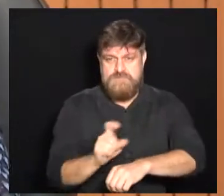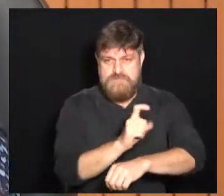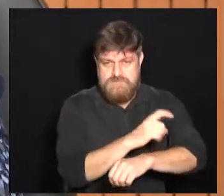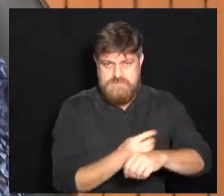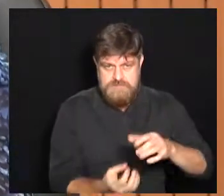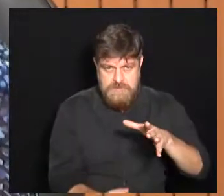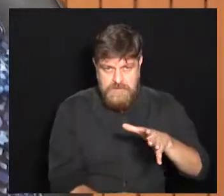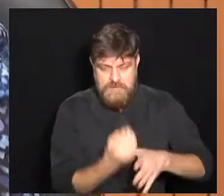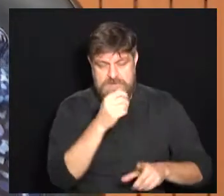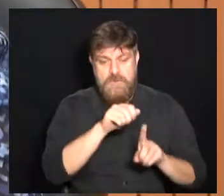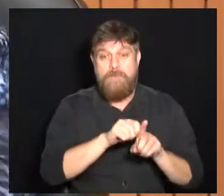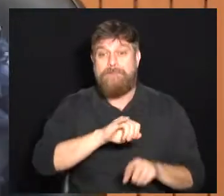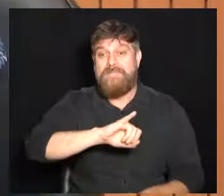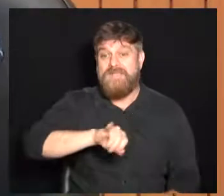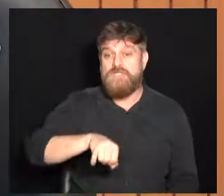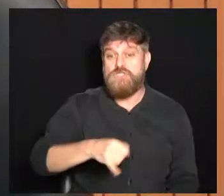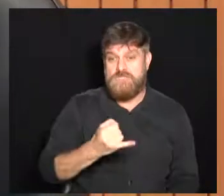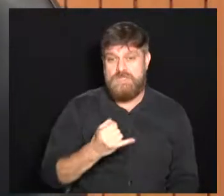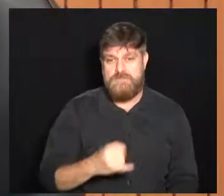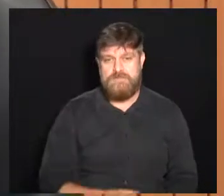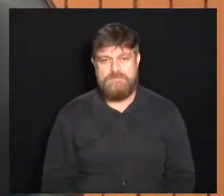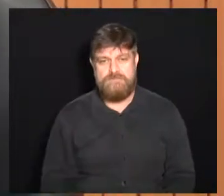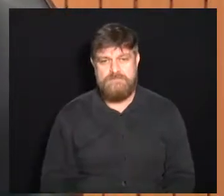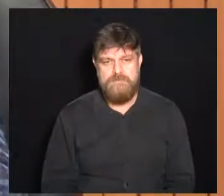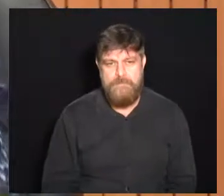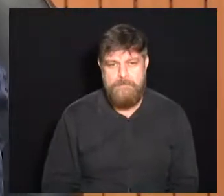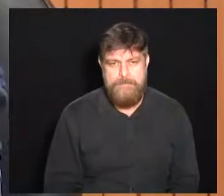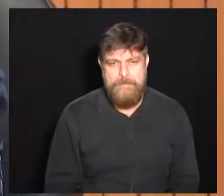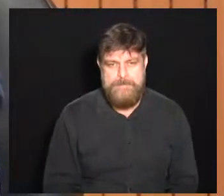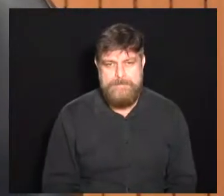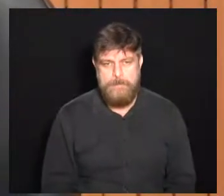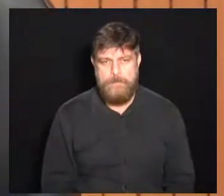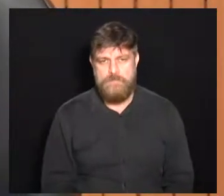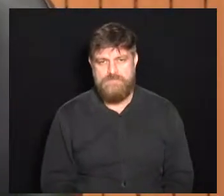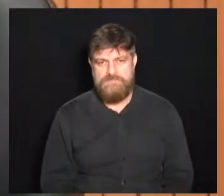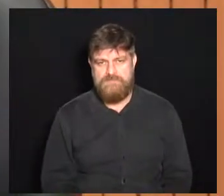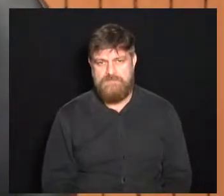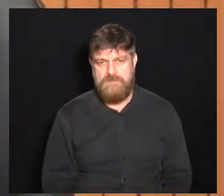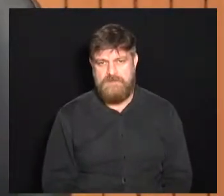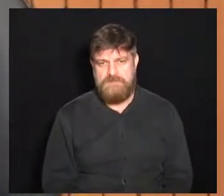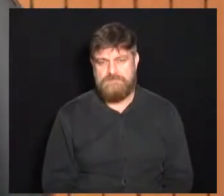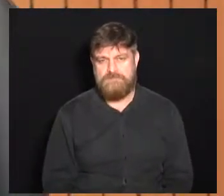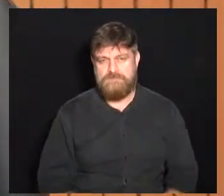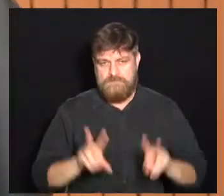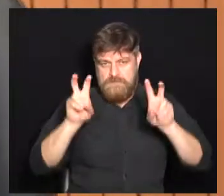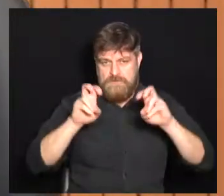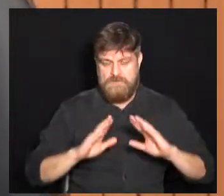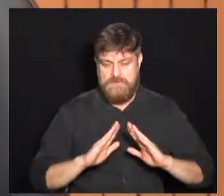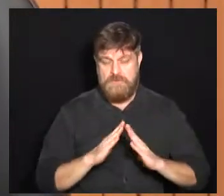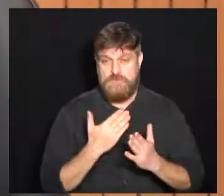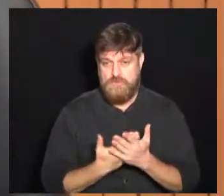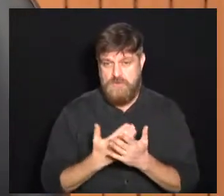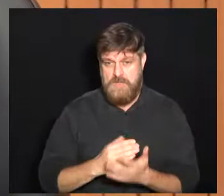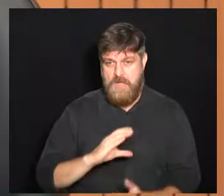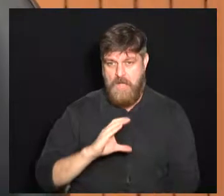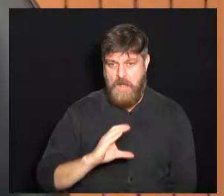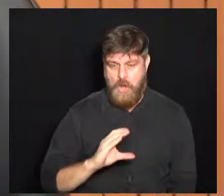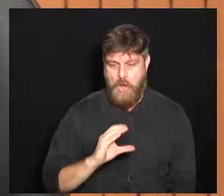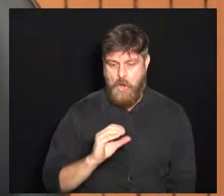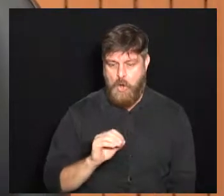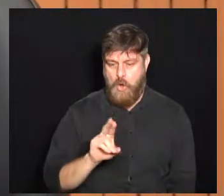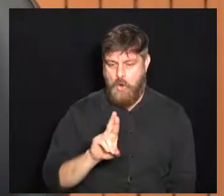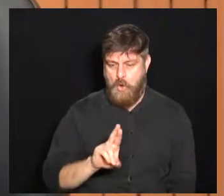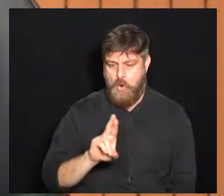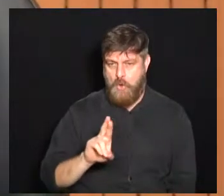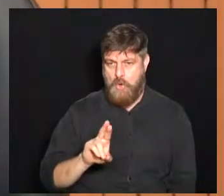realizada em janeiro. Tá? A questão do Correia de Melo,